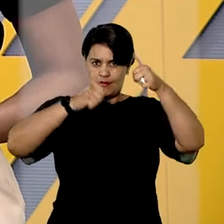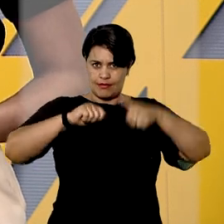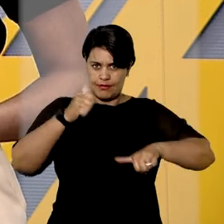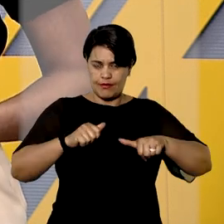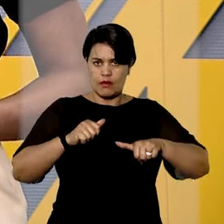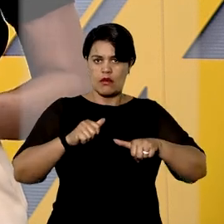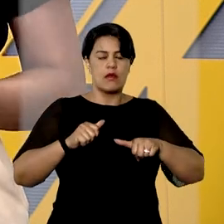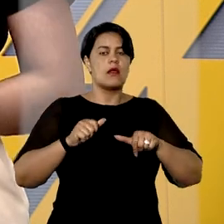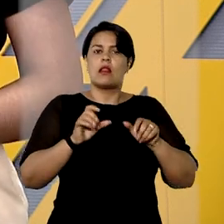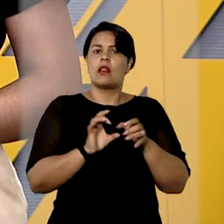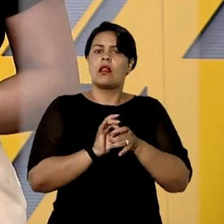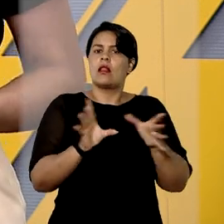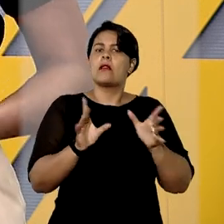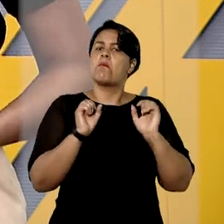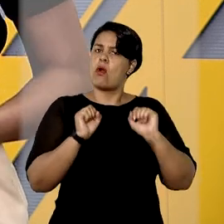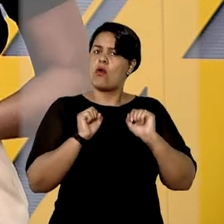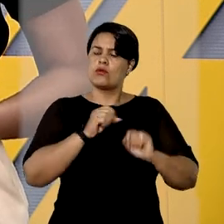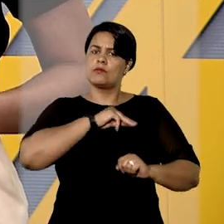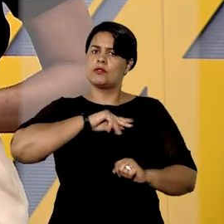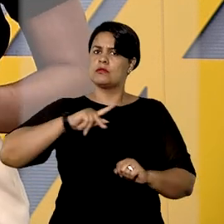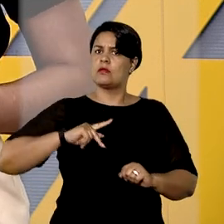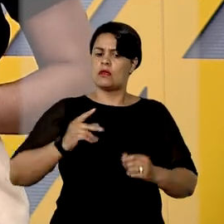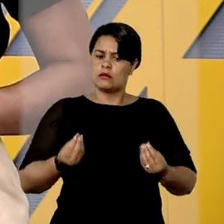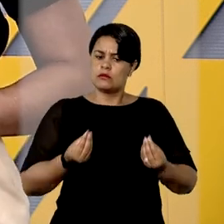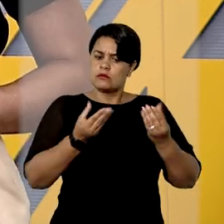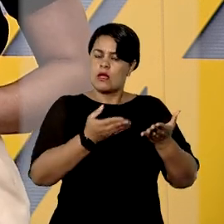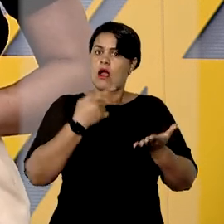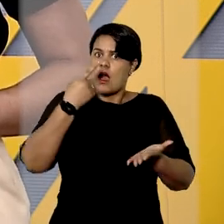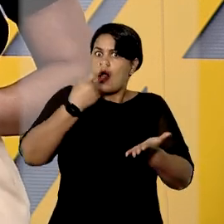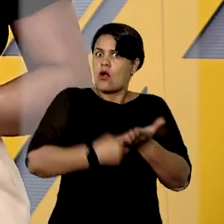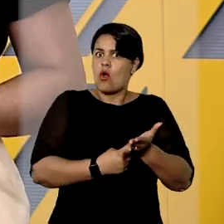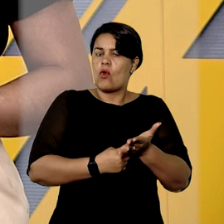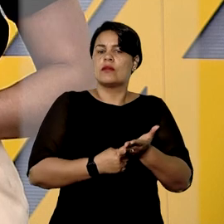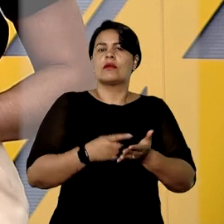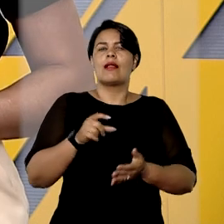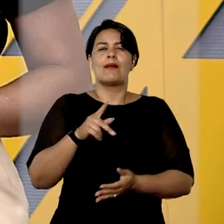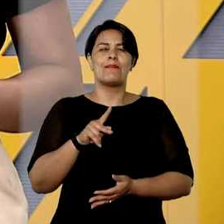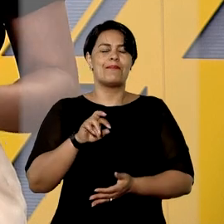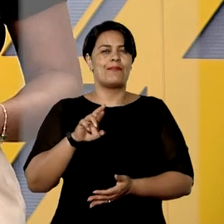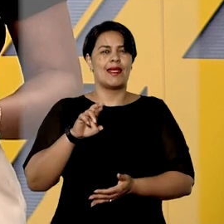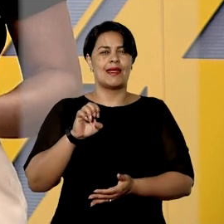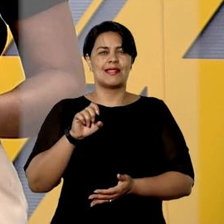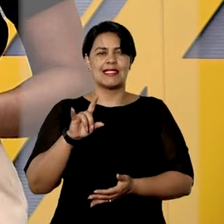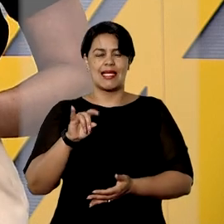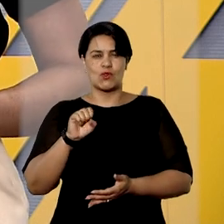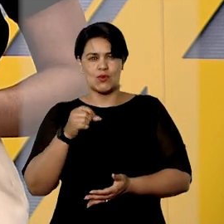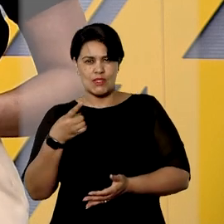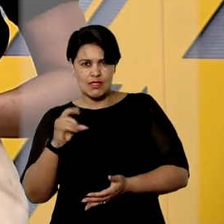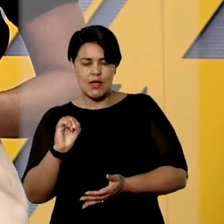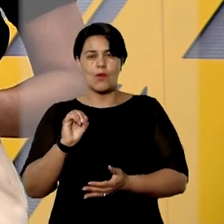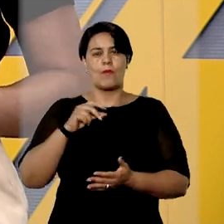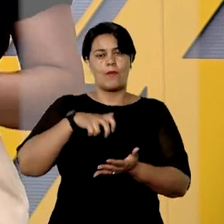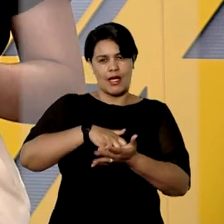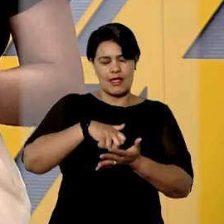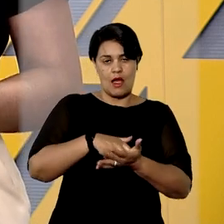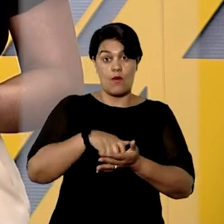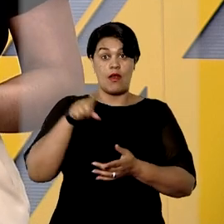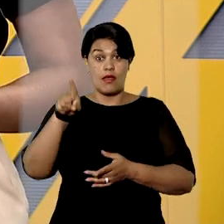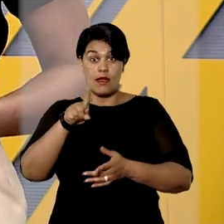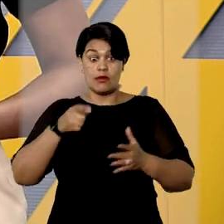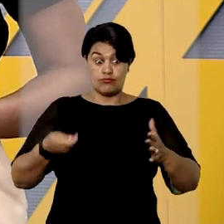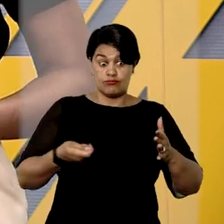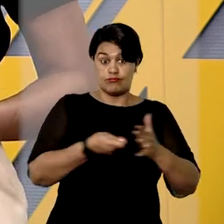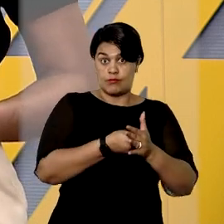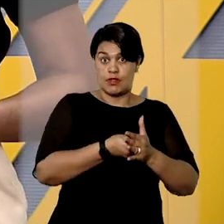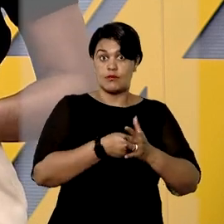que o Ministério Público analise o oferecimento do acordo de não persecução penal. Um réu denunciado por tráfico de drogas requereu